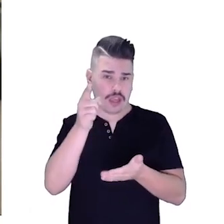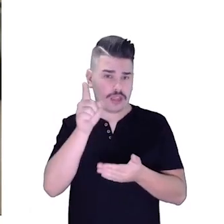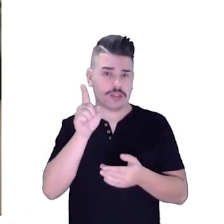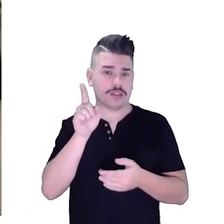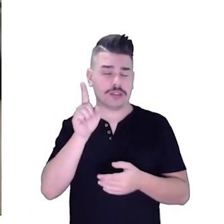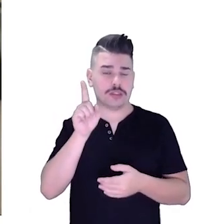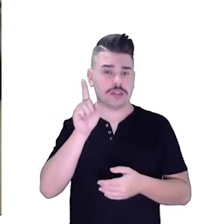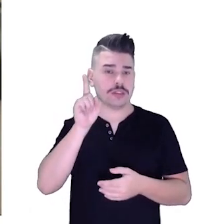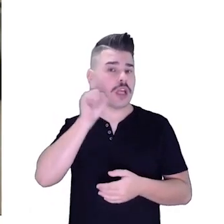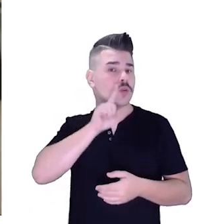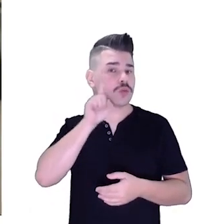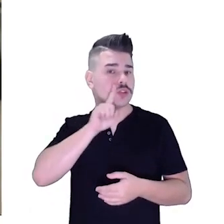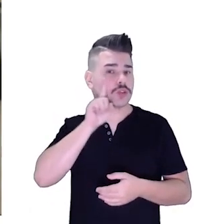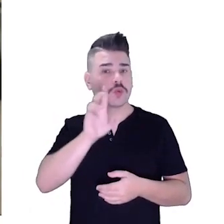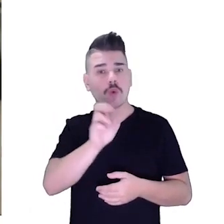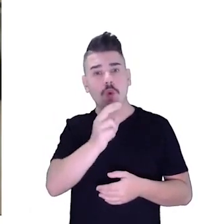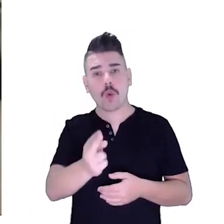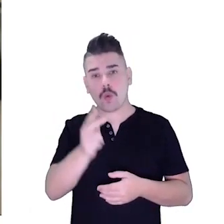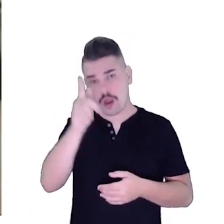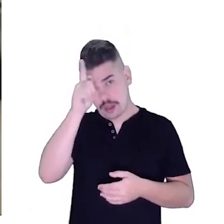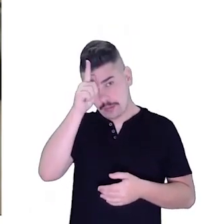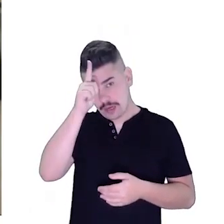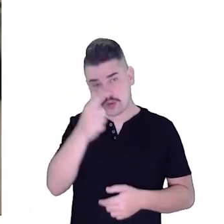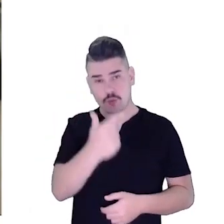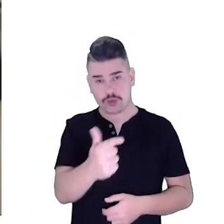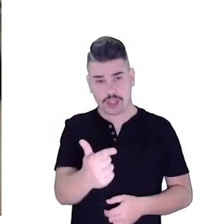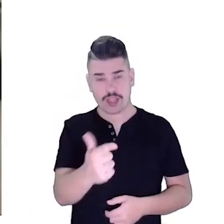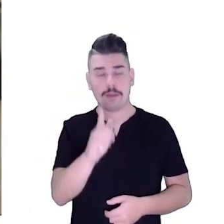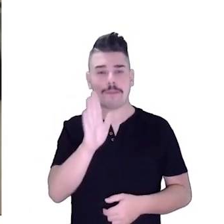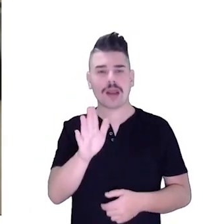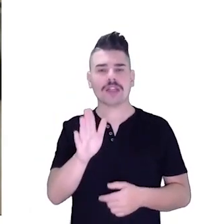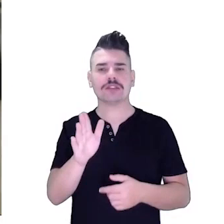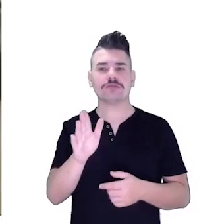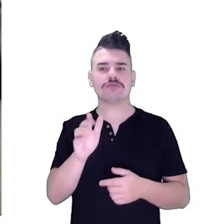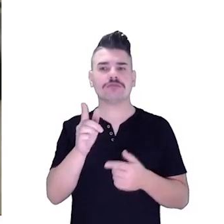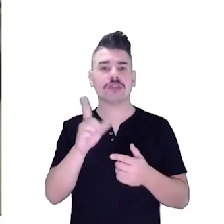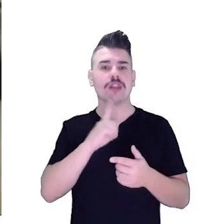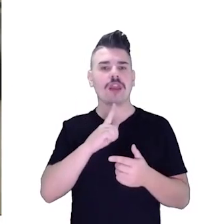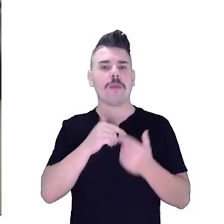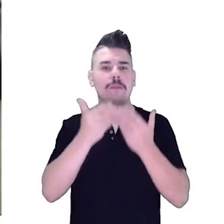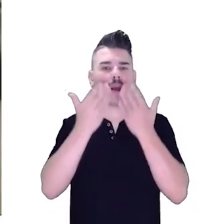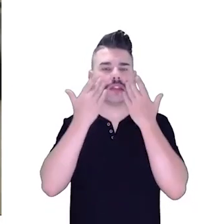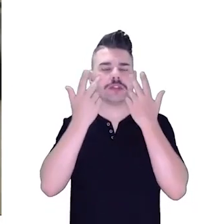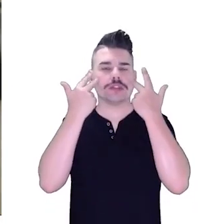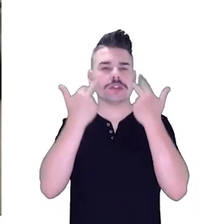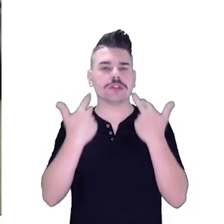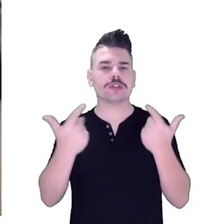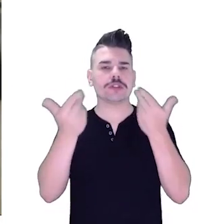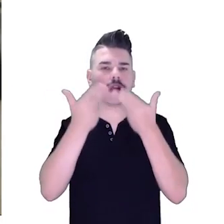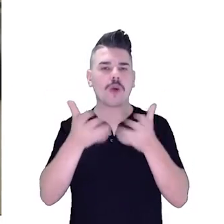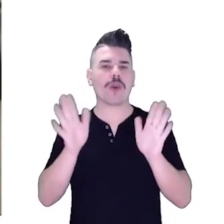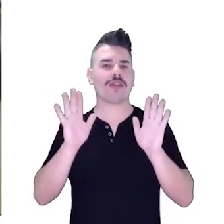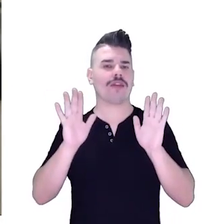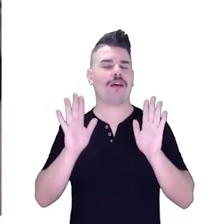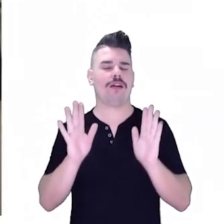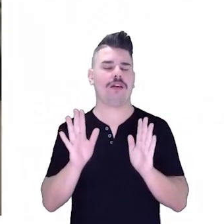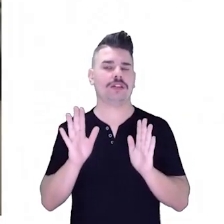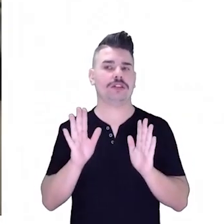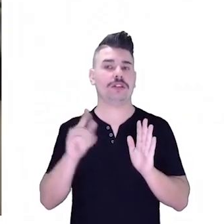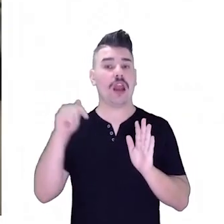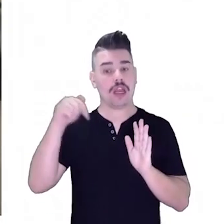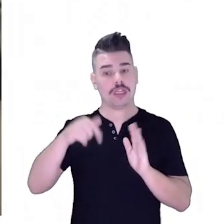Unidos nem na Alemanha, que aí tem muito mais fluidez, né? E não é uma categoria que